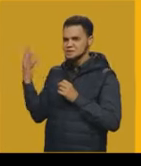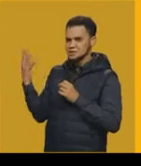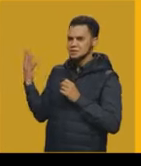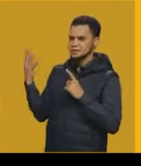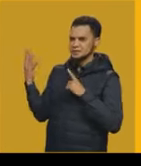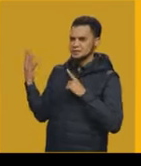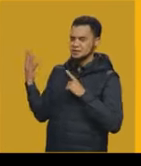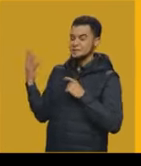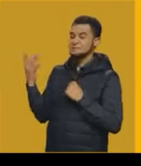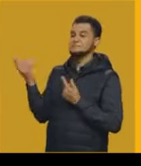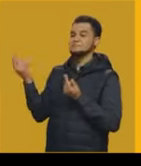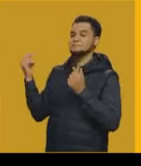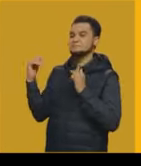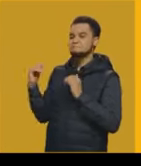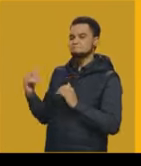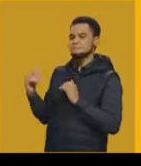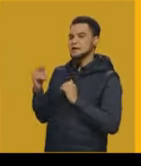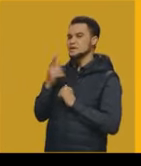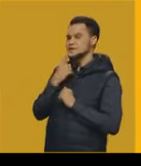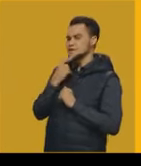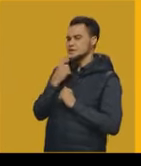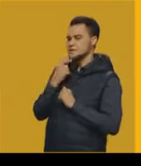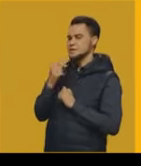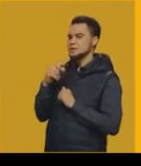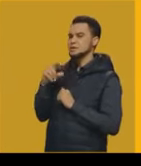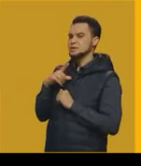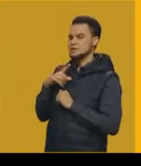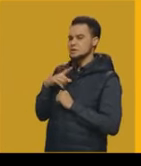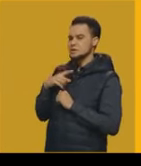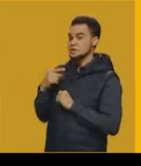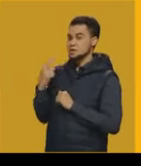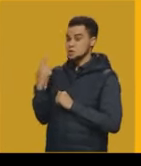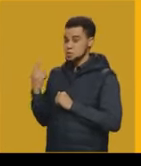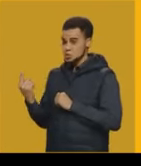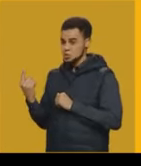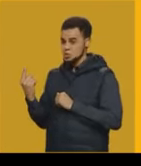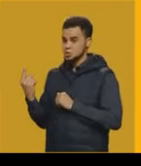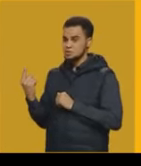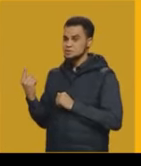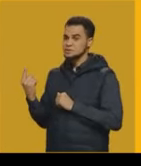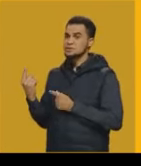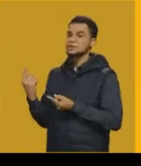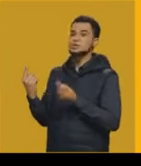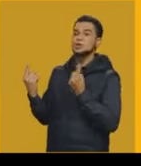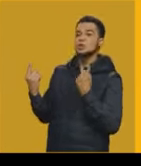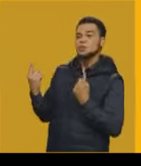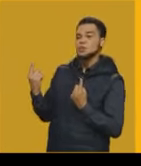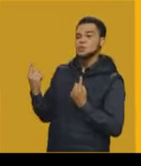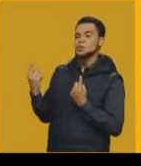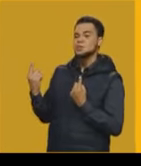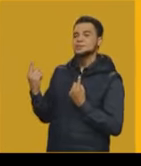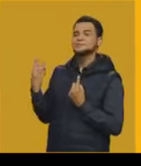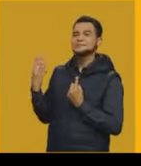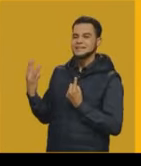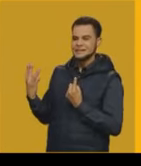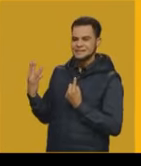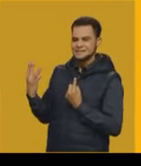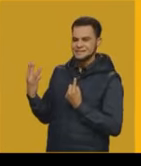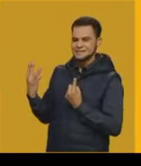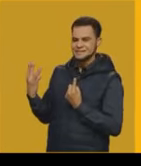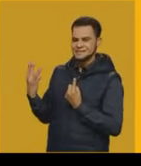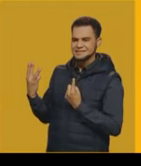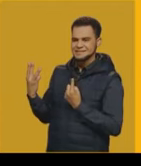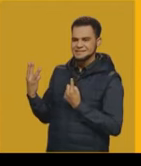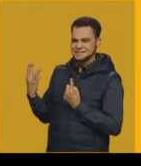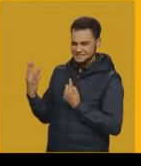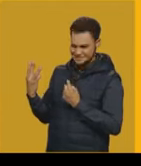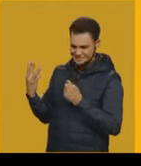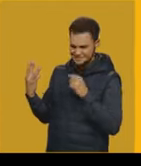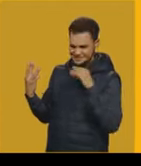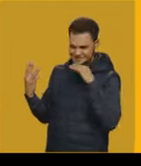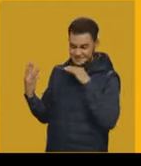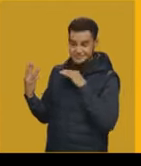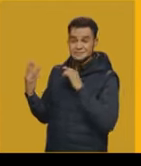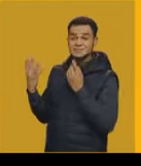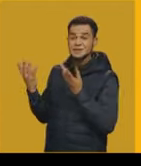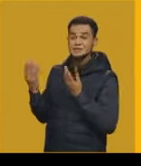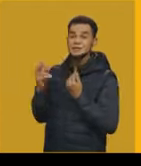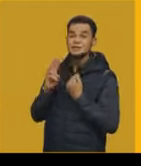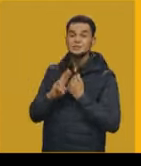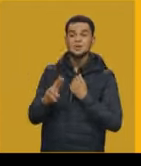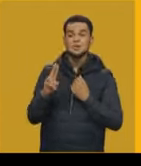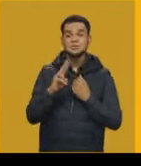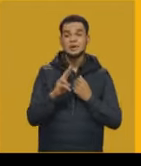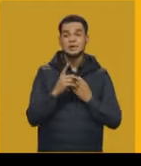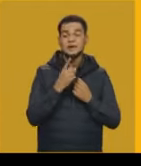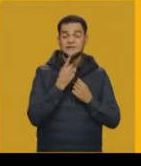de vermelho, nós temos a dupla ligação no carbono 1 e no carbono 3. Logo, nós vamos usar a